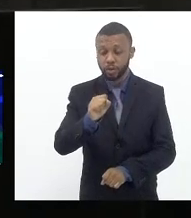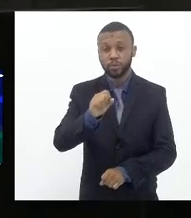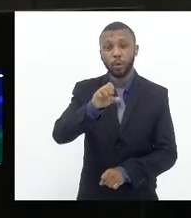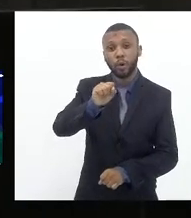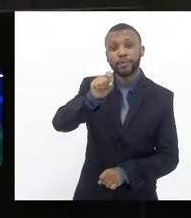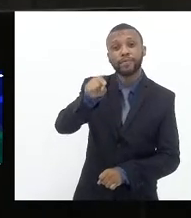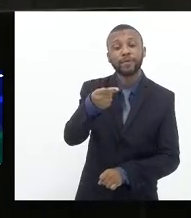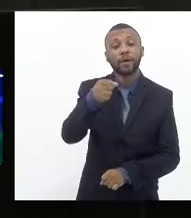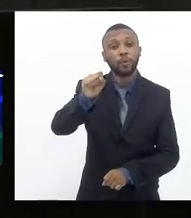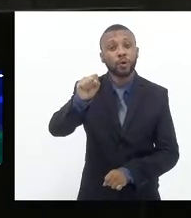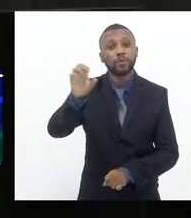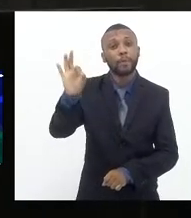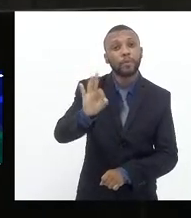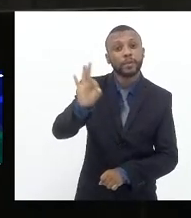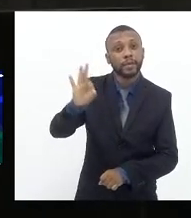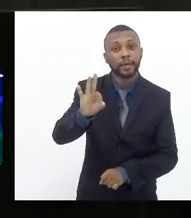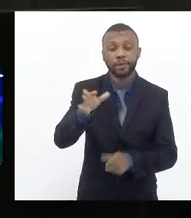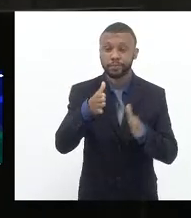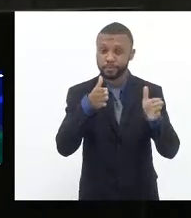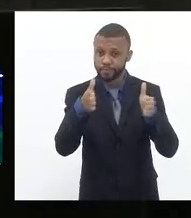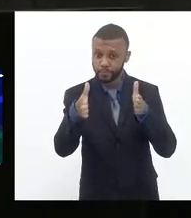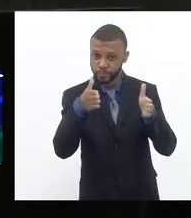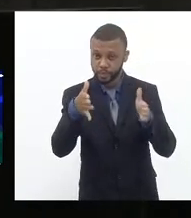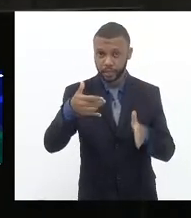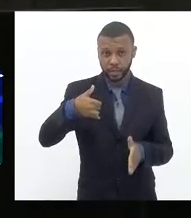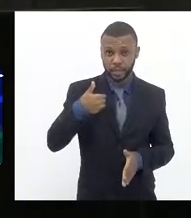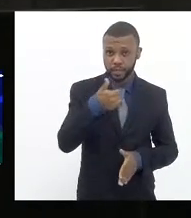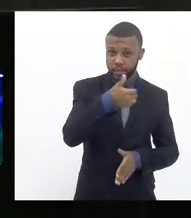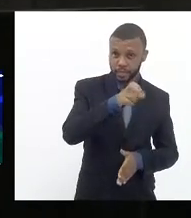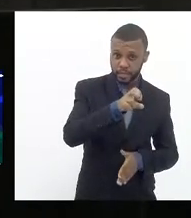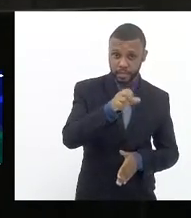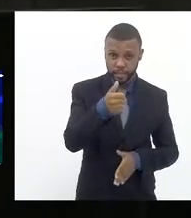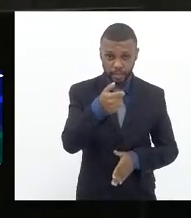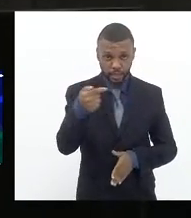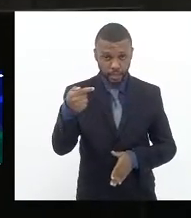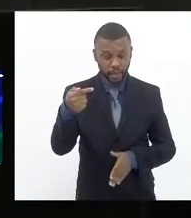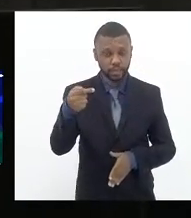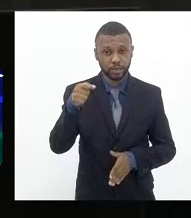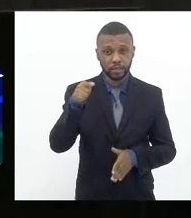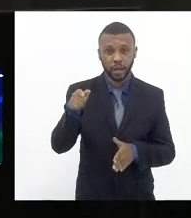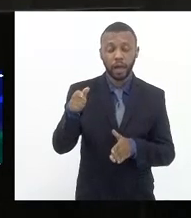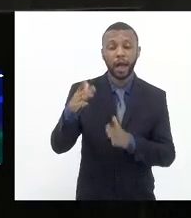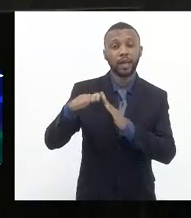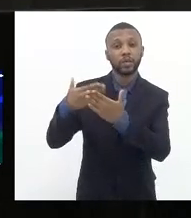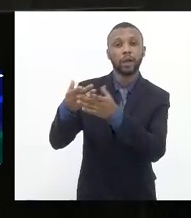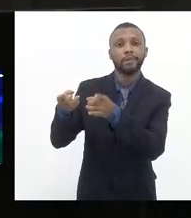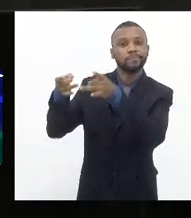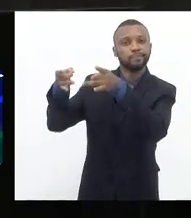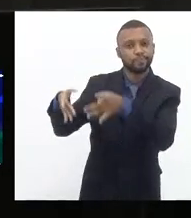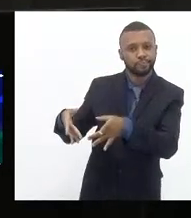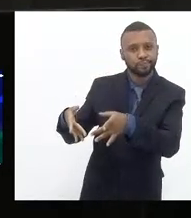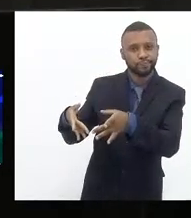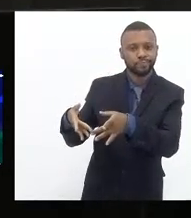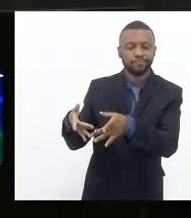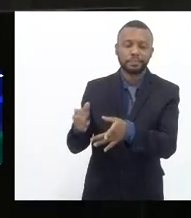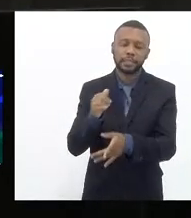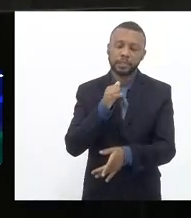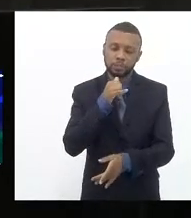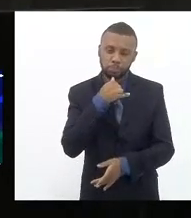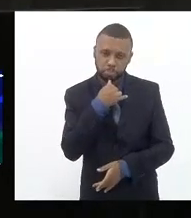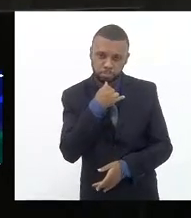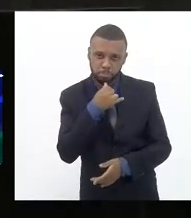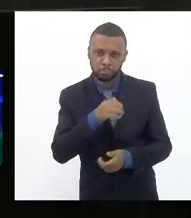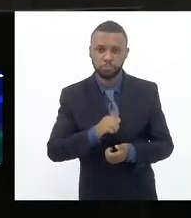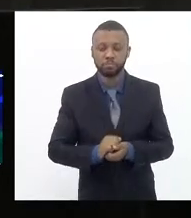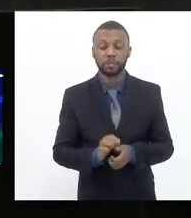população entre 15 e 17 anos ficou fora da escola, lamentavelmente. Bom, com